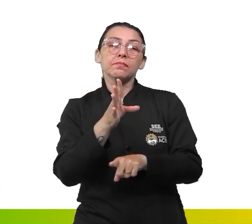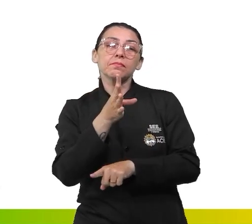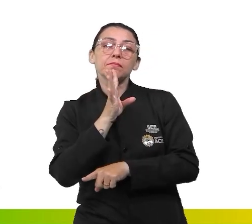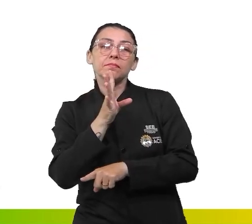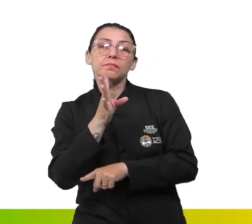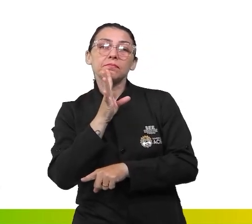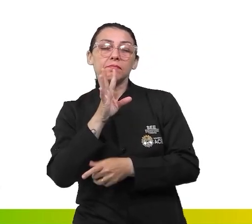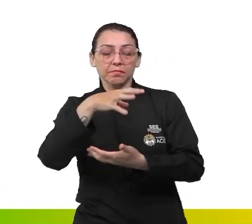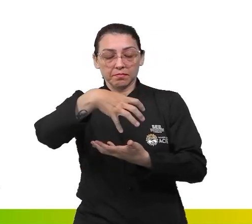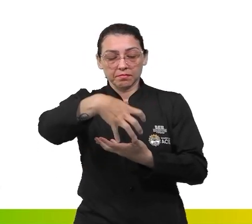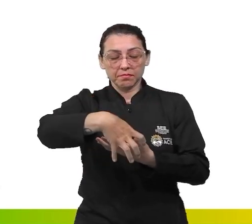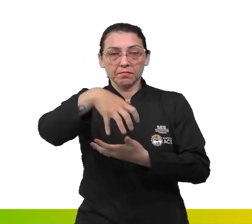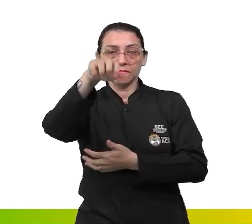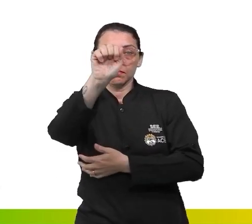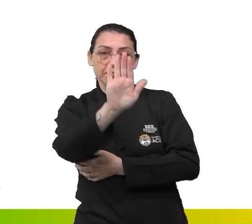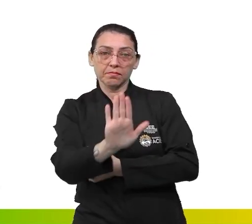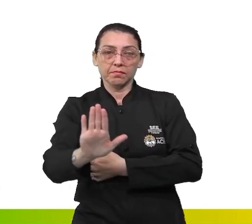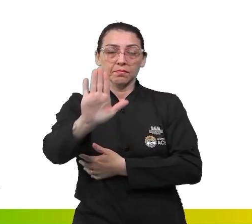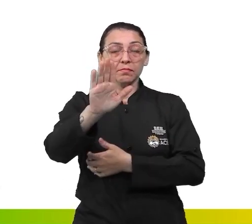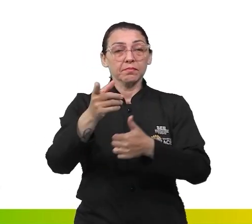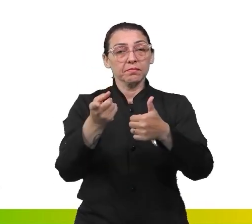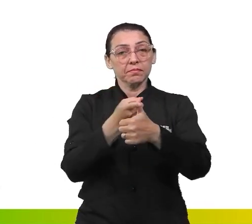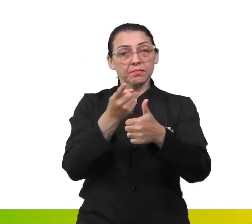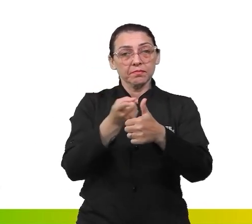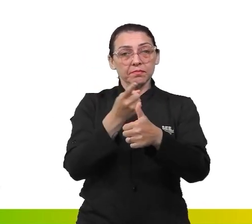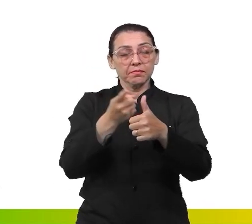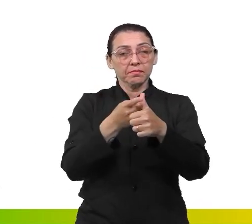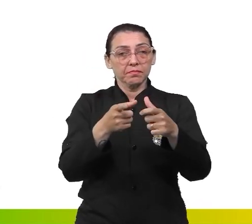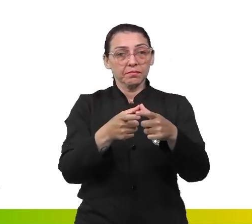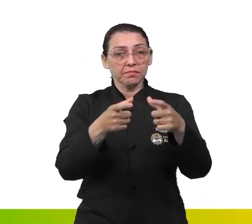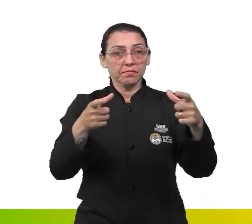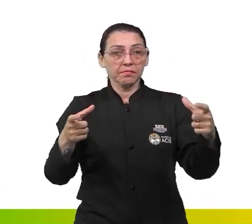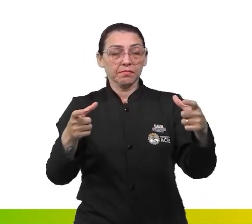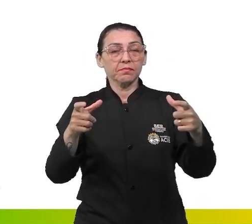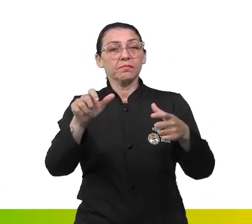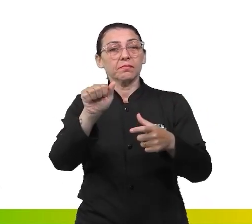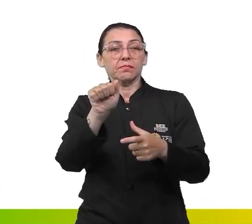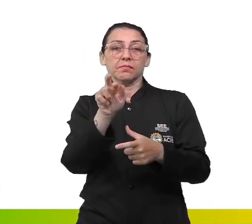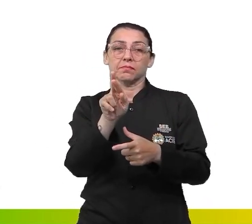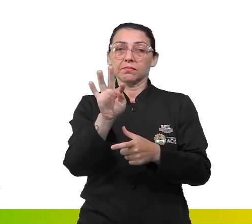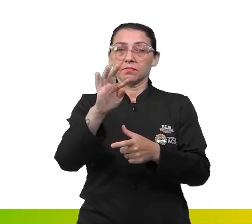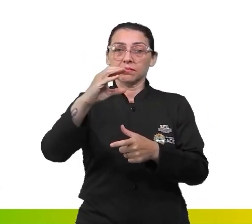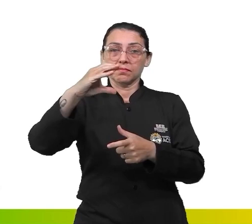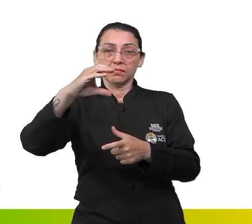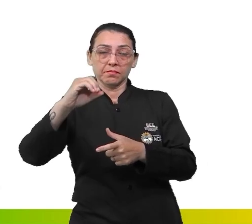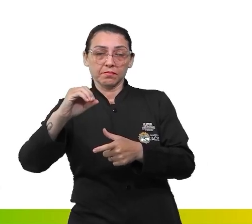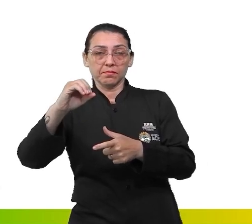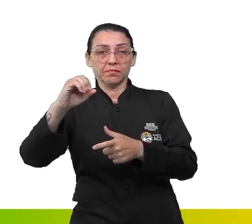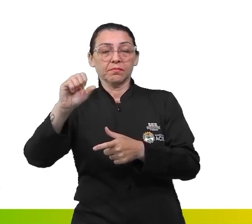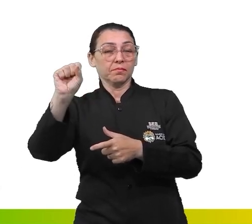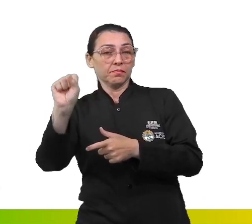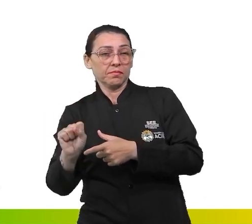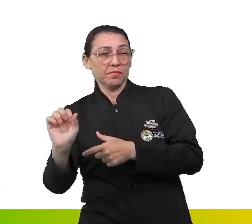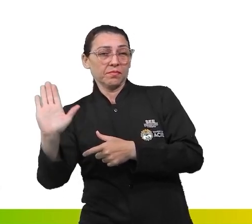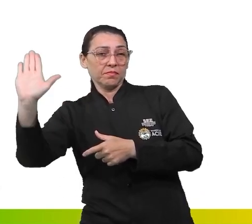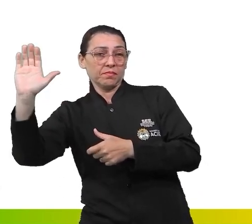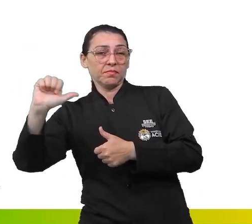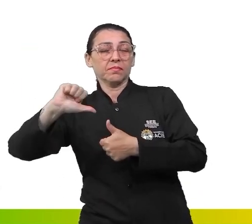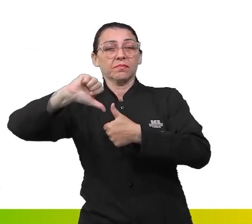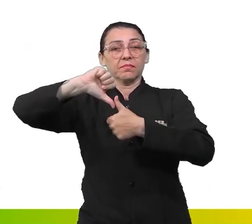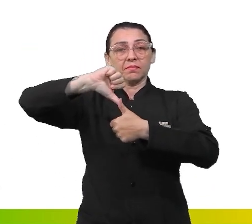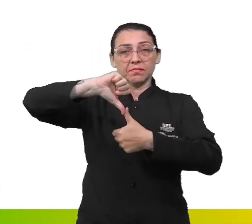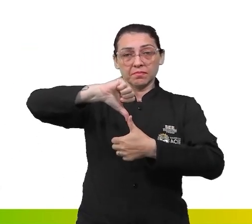sobre o continente americano. Primeiro, ele se estende aí do Ártico ao extremo sul, lá da América do Sul. Olha